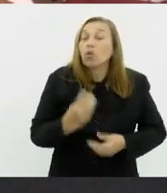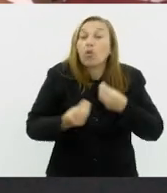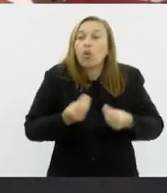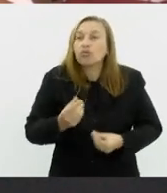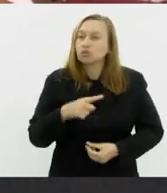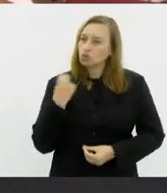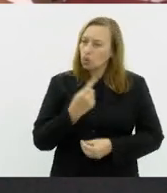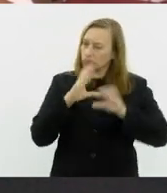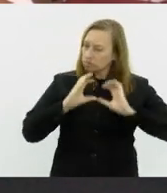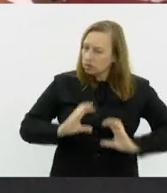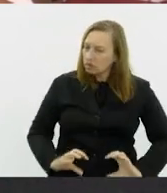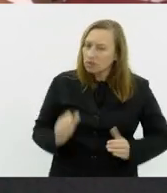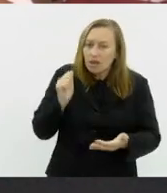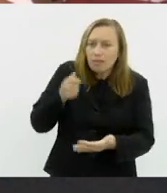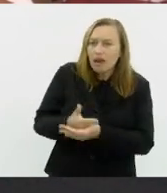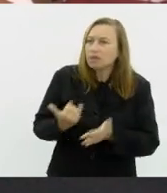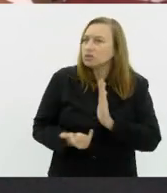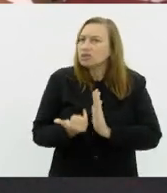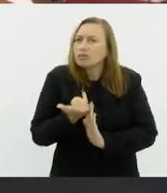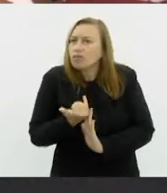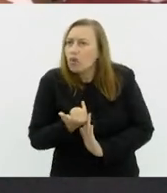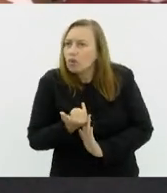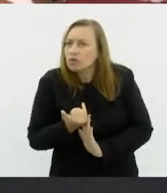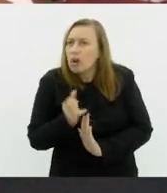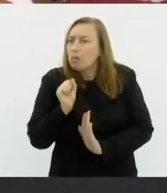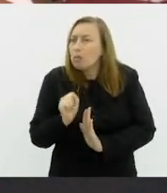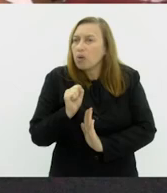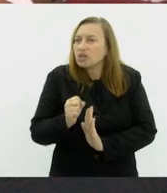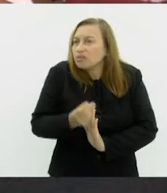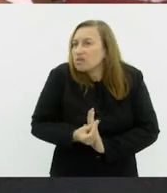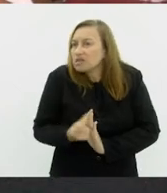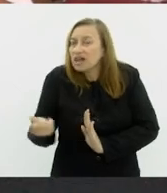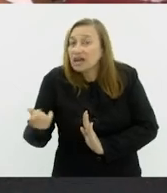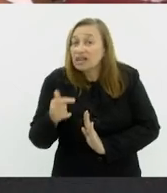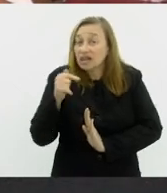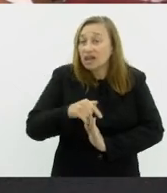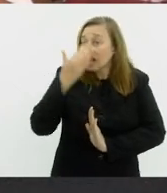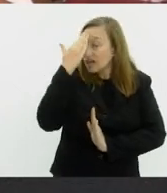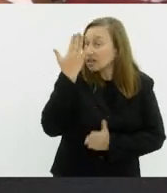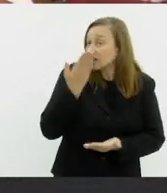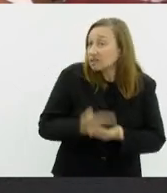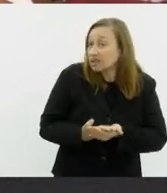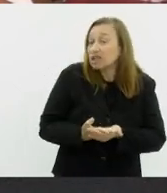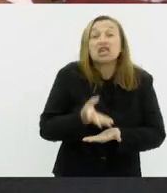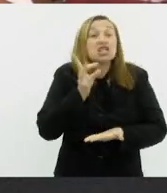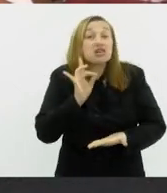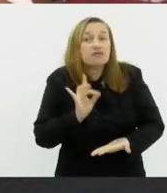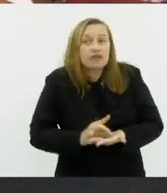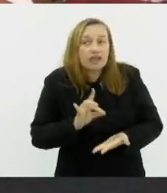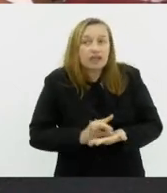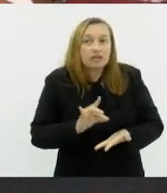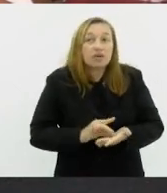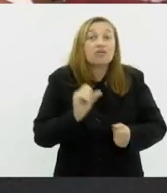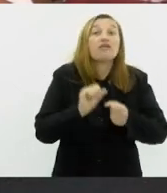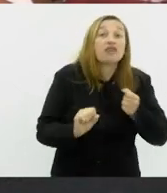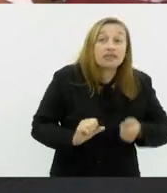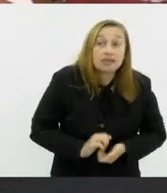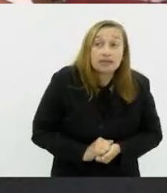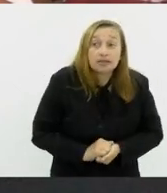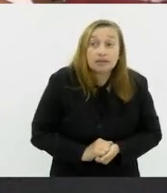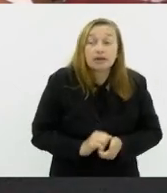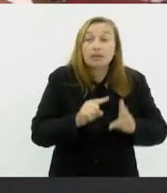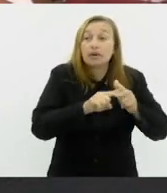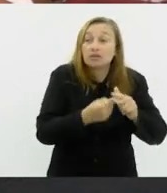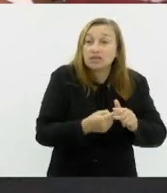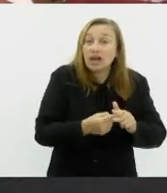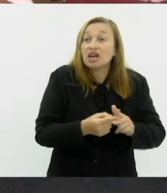como cidadãos que pagamos impostos, podemos sair daqui confiantes de que realmente vai ser feita alguma coisa para